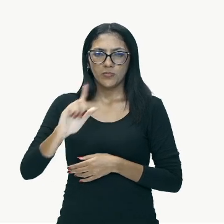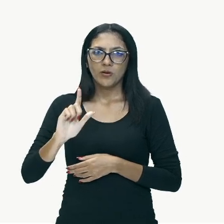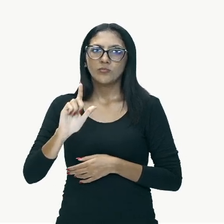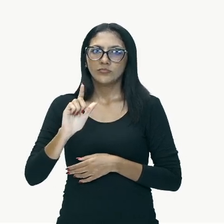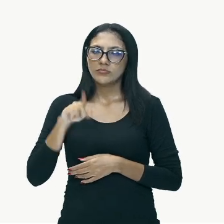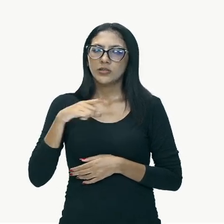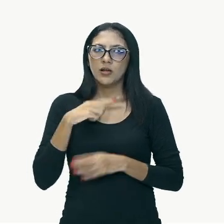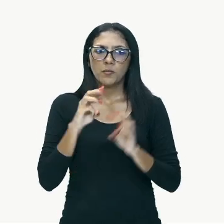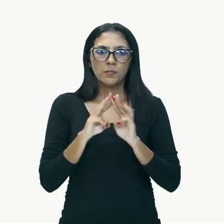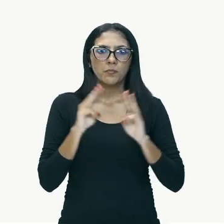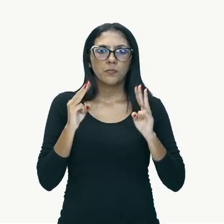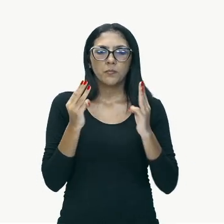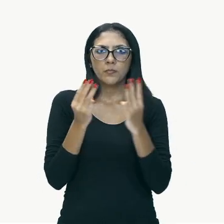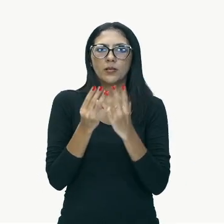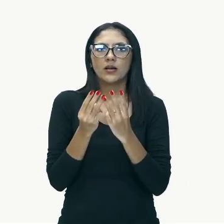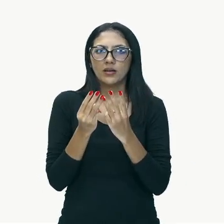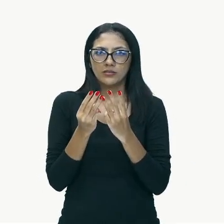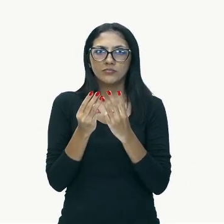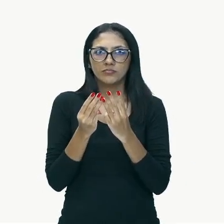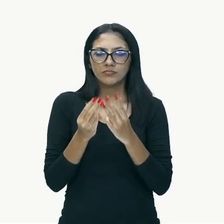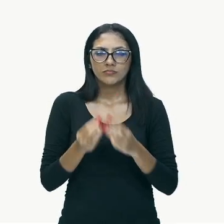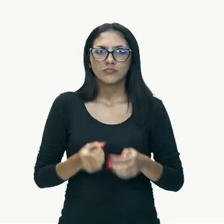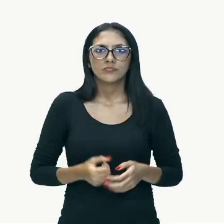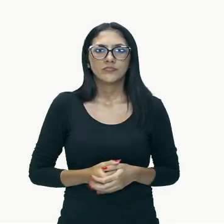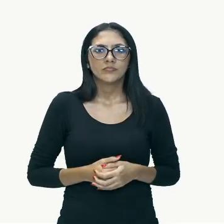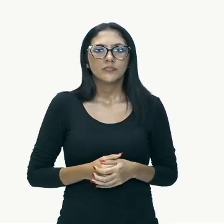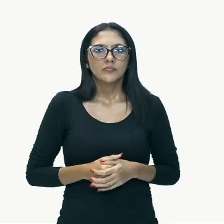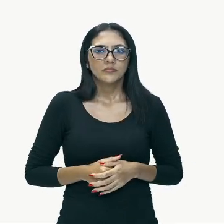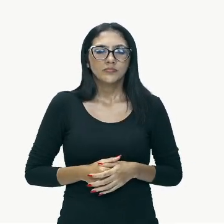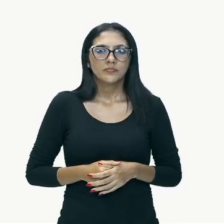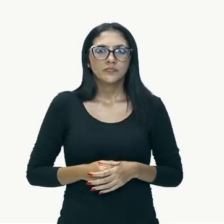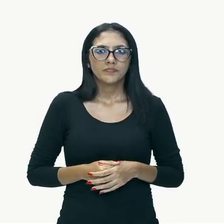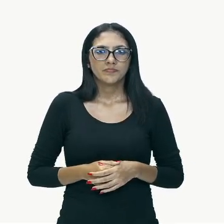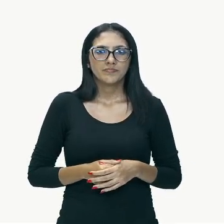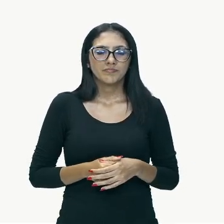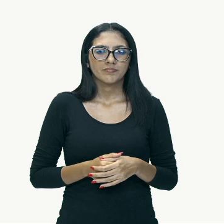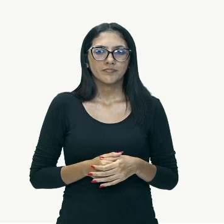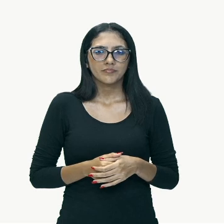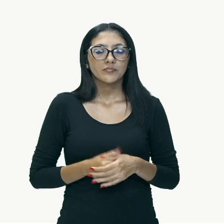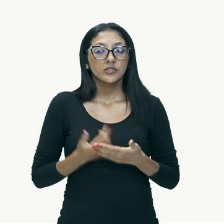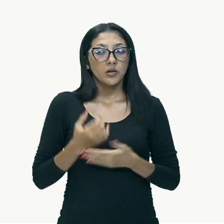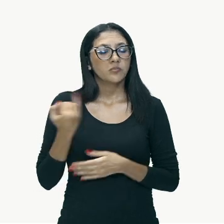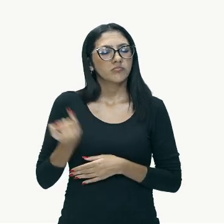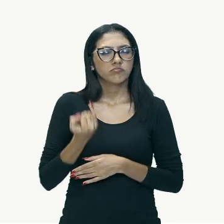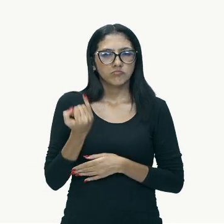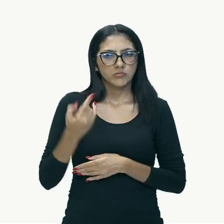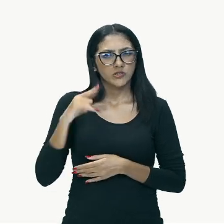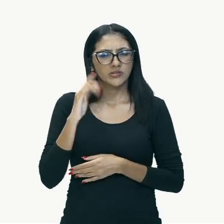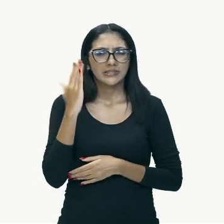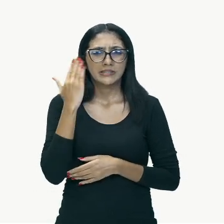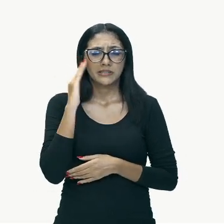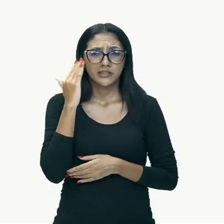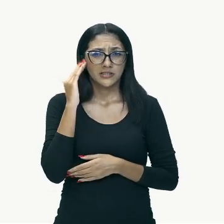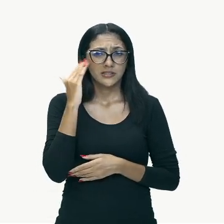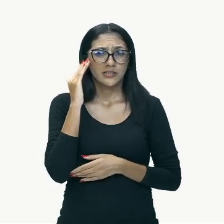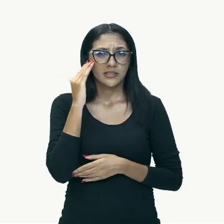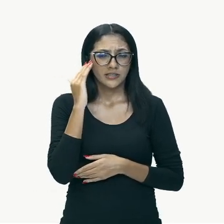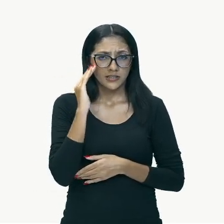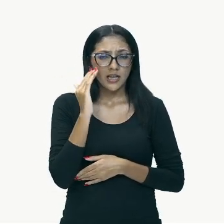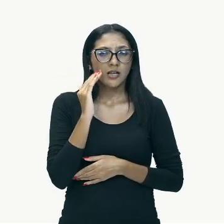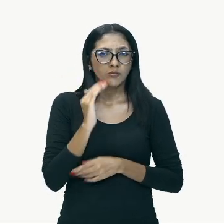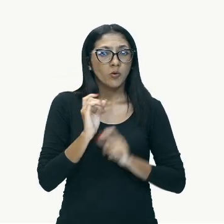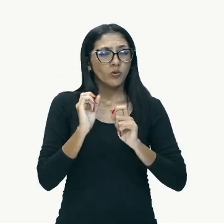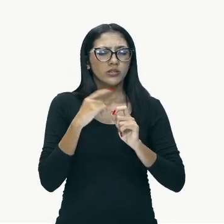1 mol de moléculas, tá? Então é importante você entender o que é